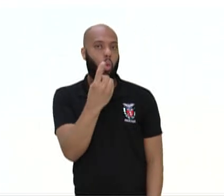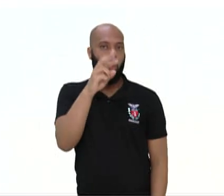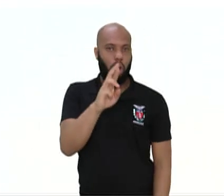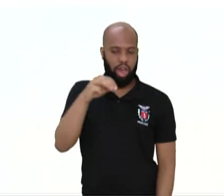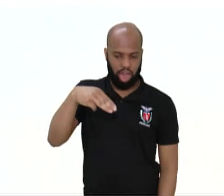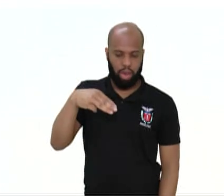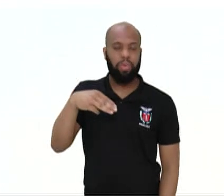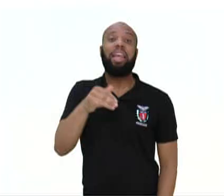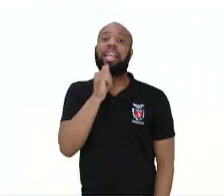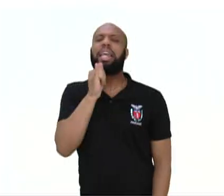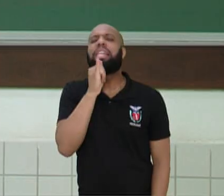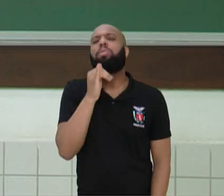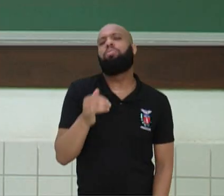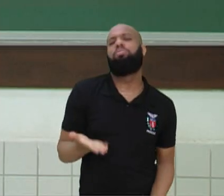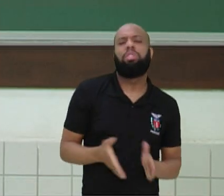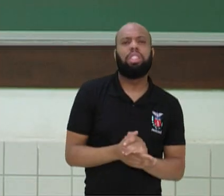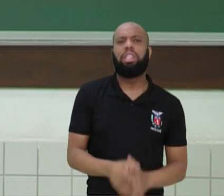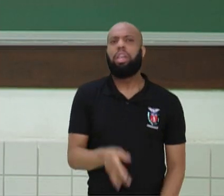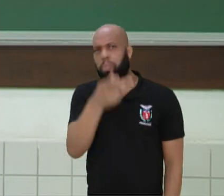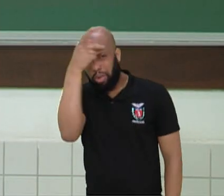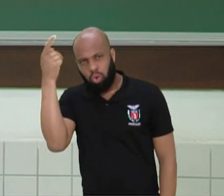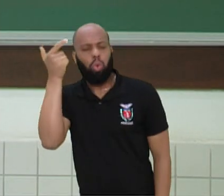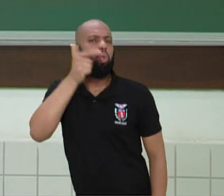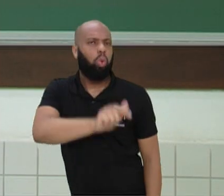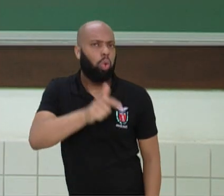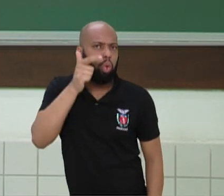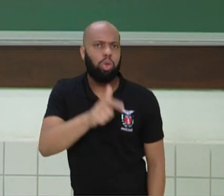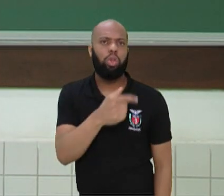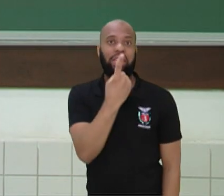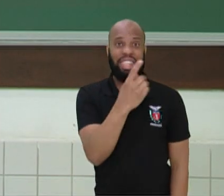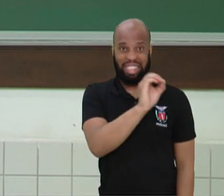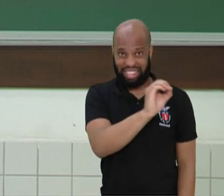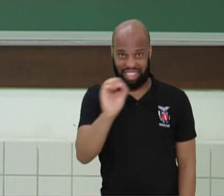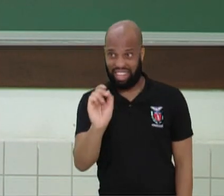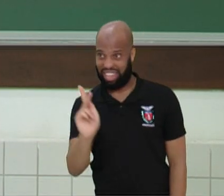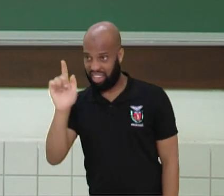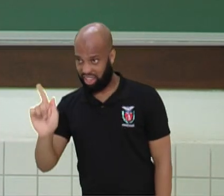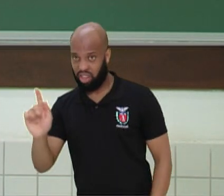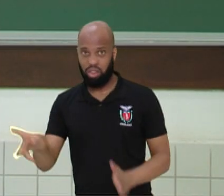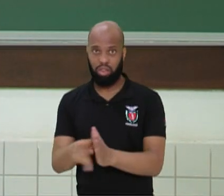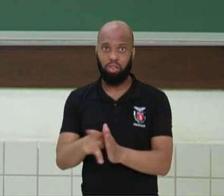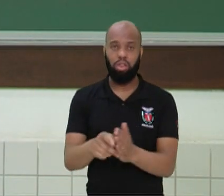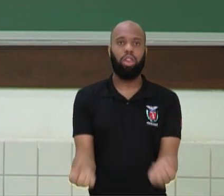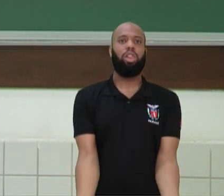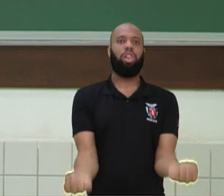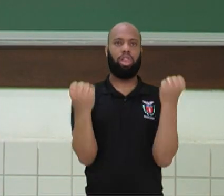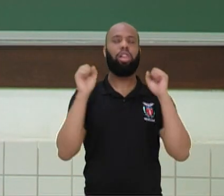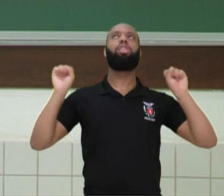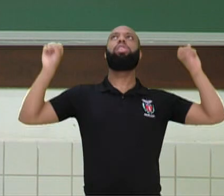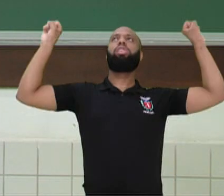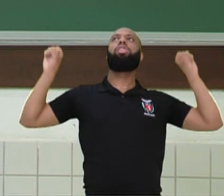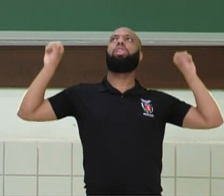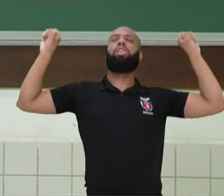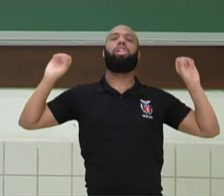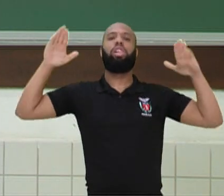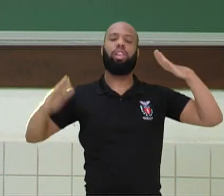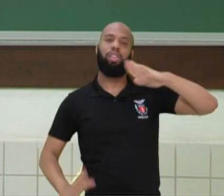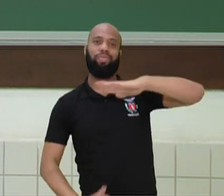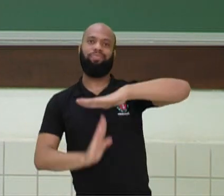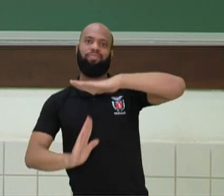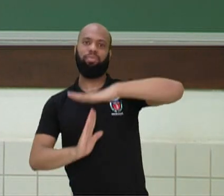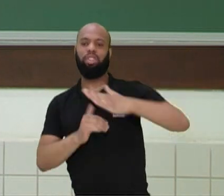Então, como exemplo, digamos que a pessoa alcançou 100 quilos no teste do supino. Então, essa é a carga máxima no